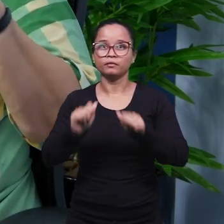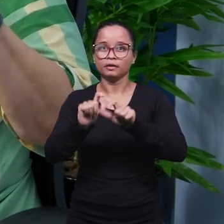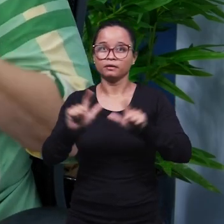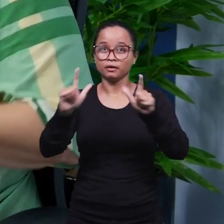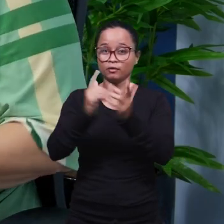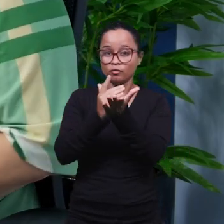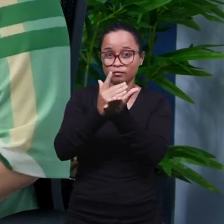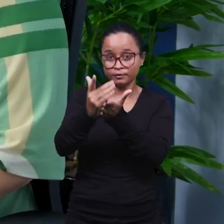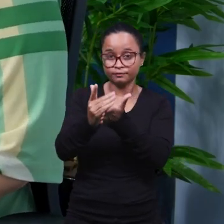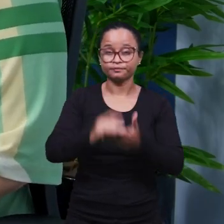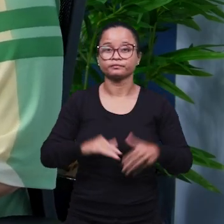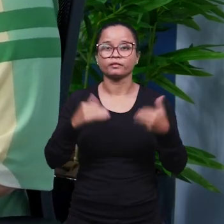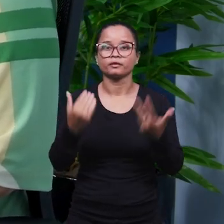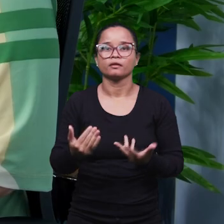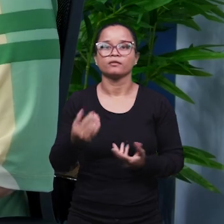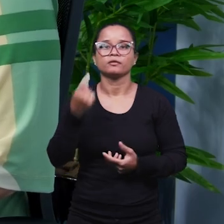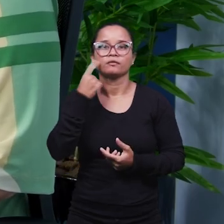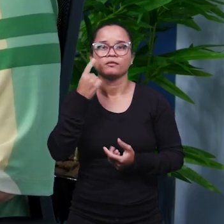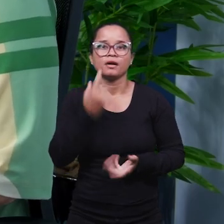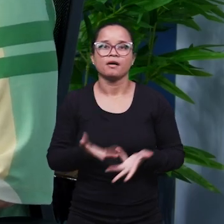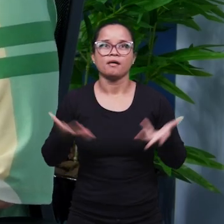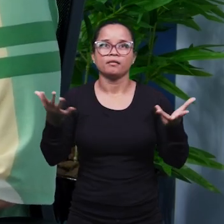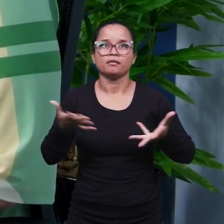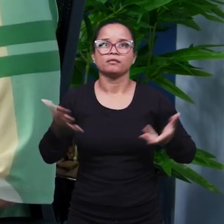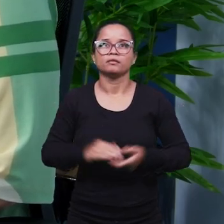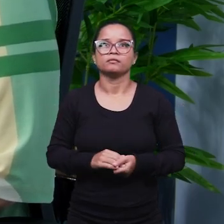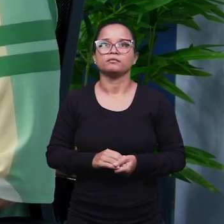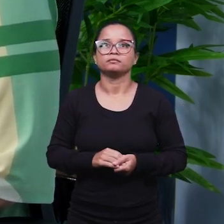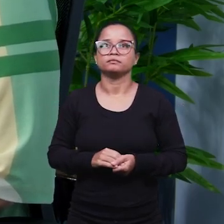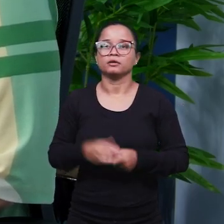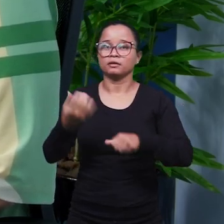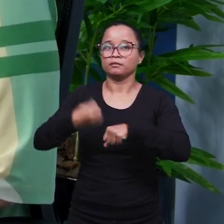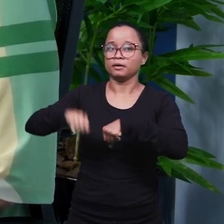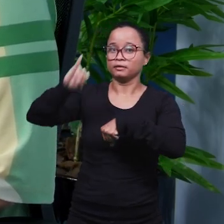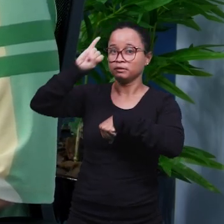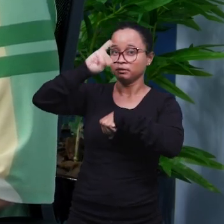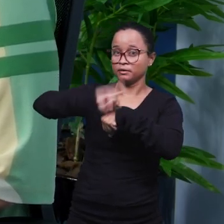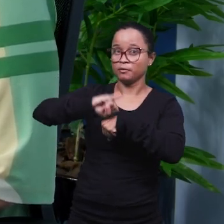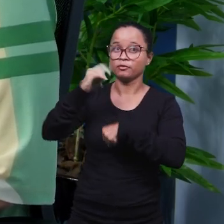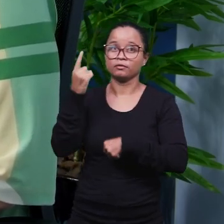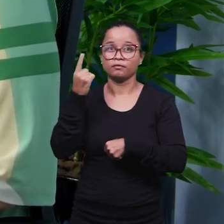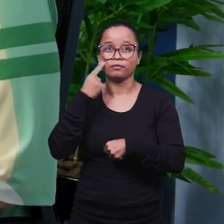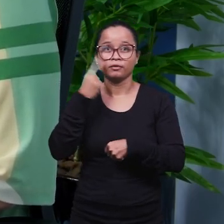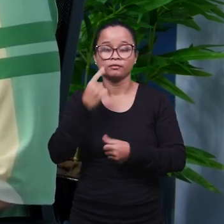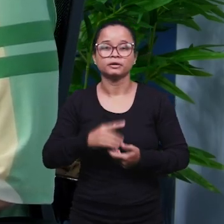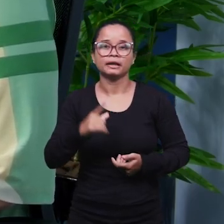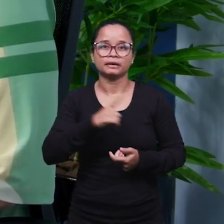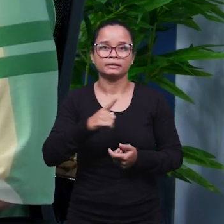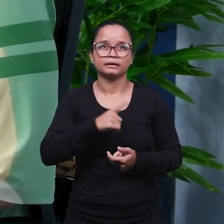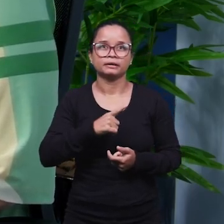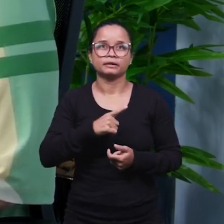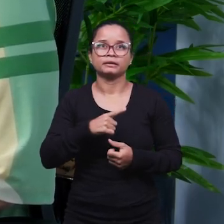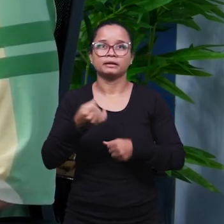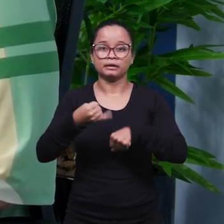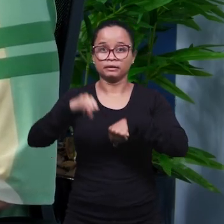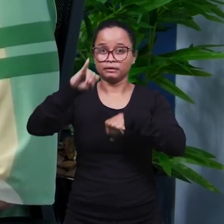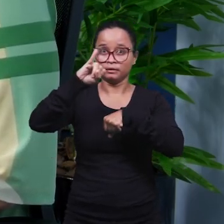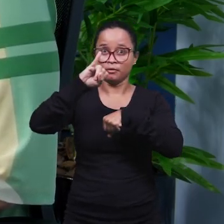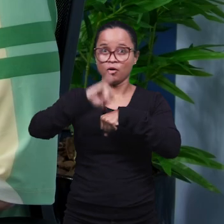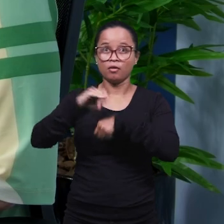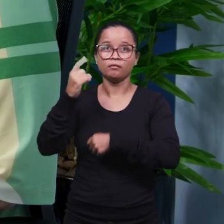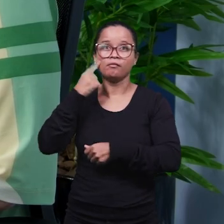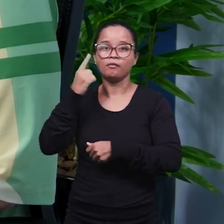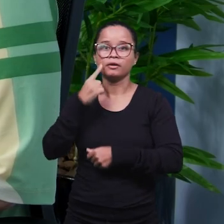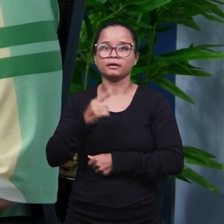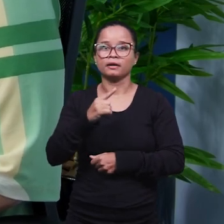página inicial. Onde vocês vão agora? Na parte de cima vocês estão vendo, nós temos a parte de cima, vocês vão